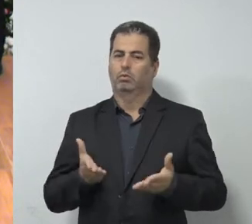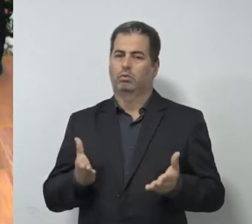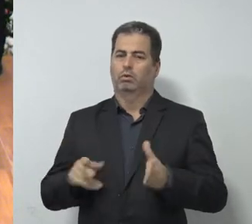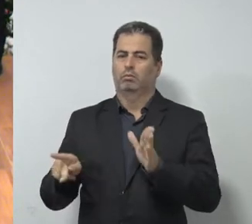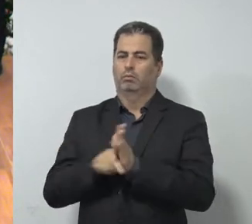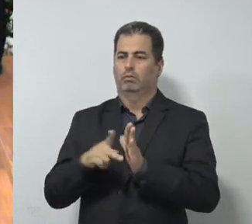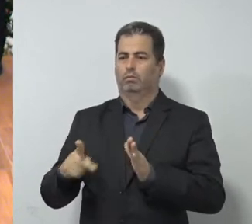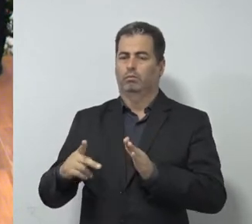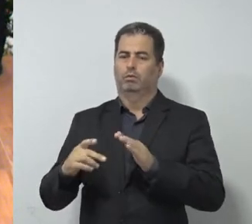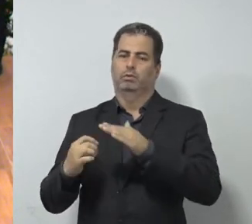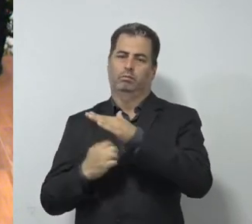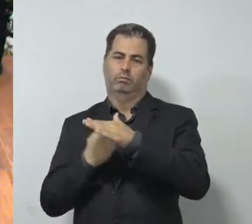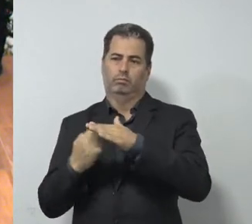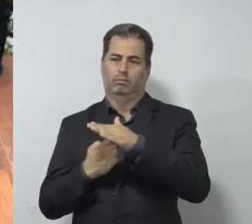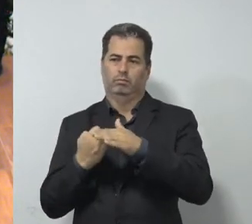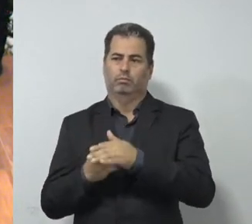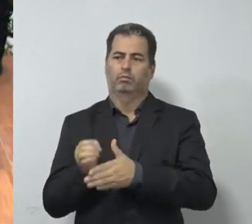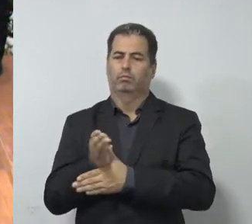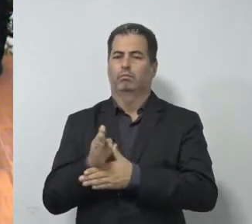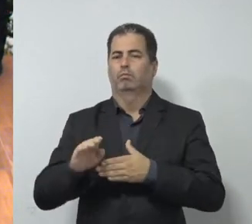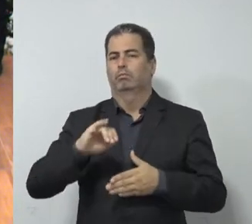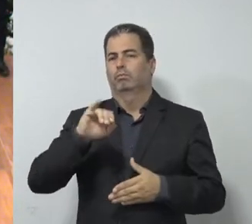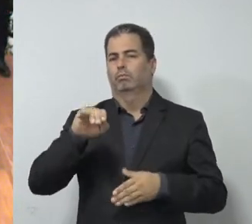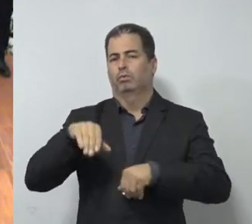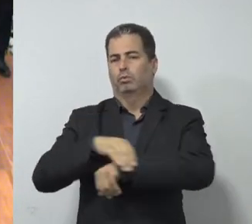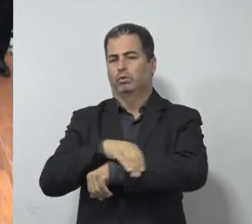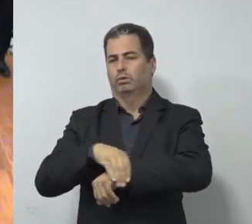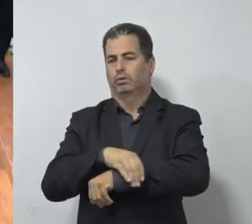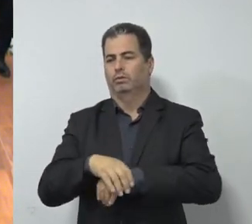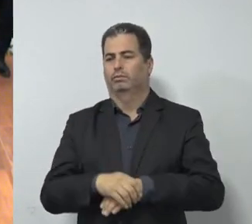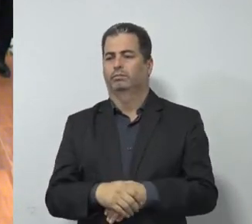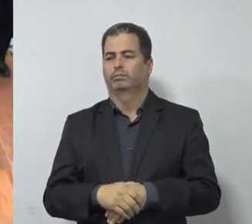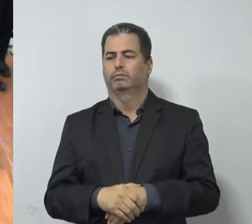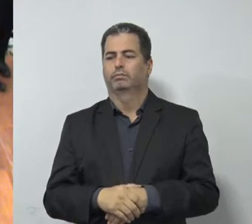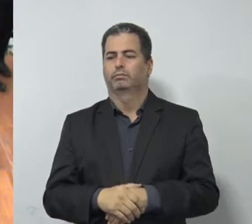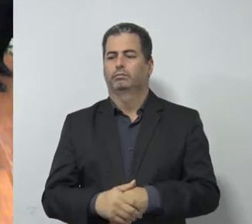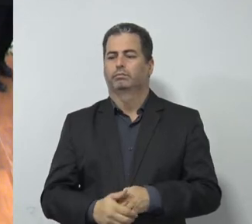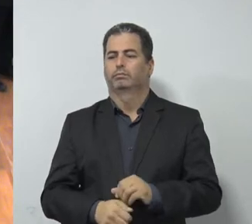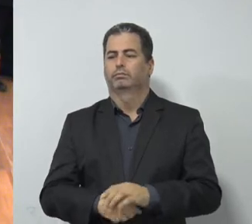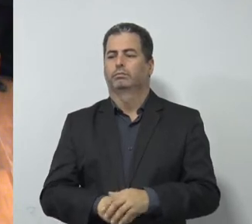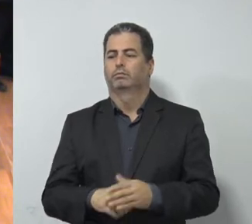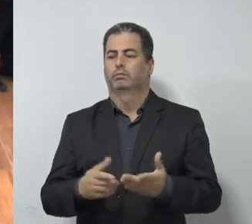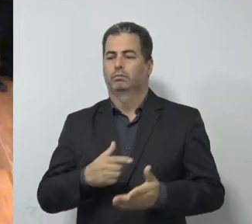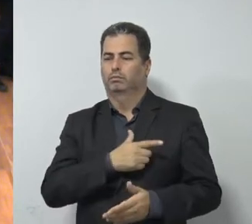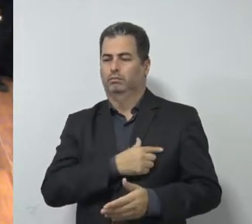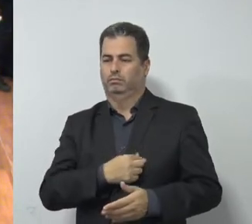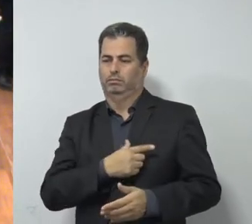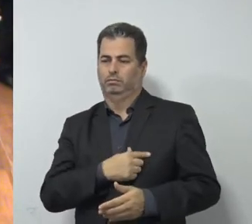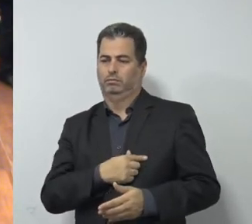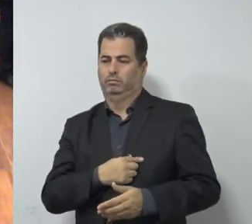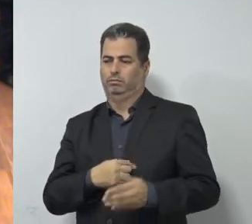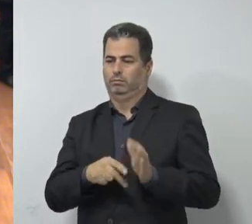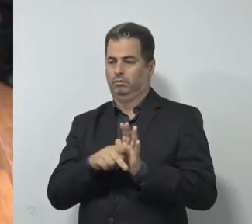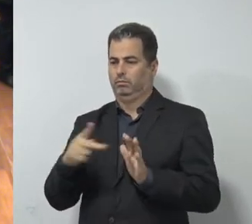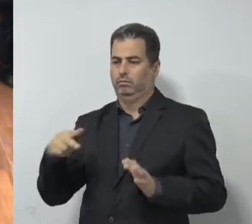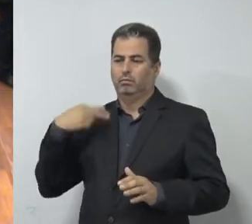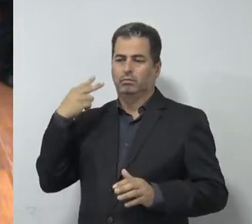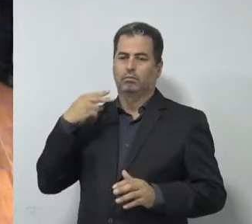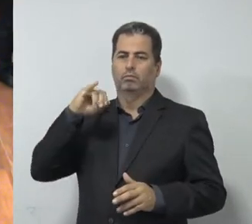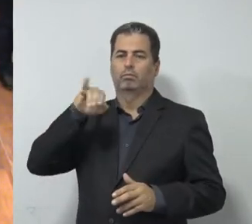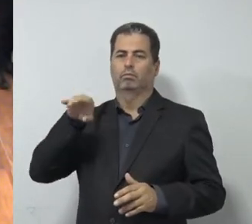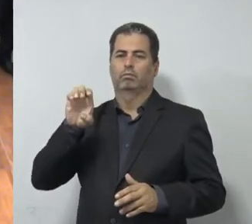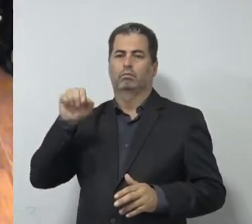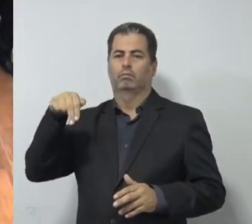bairro Jundiaí, também atua no ramo da beleza. É homenageada do vereador